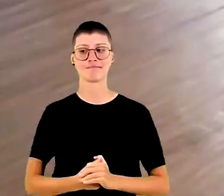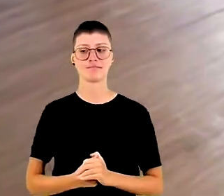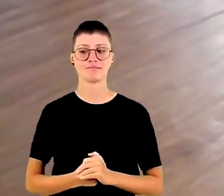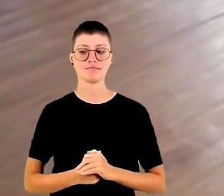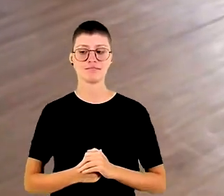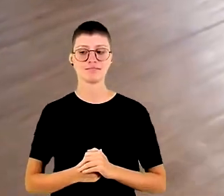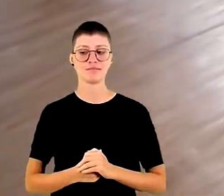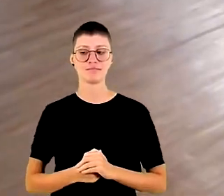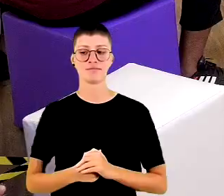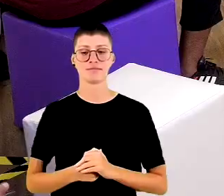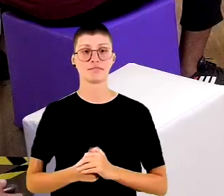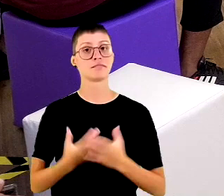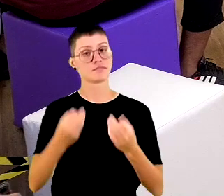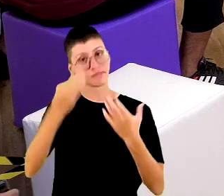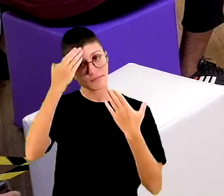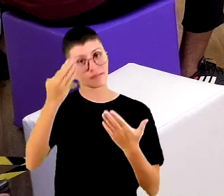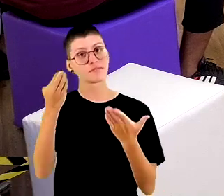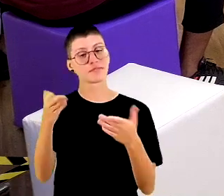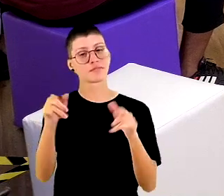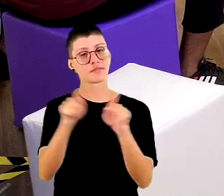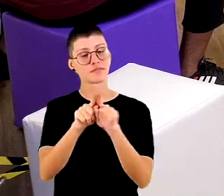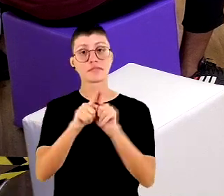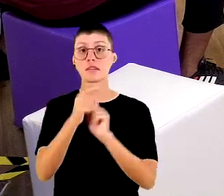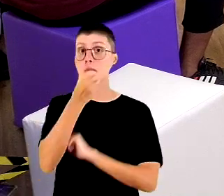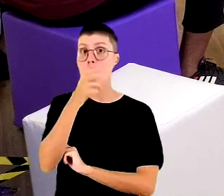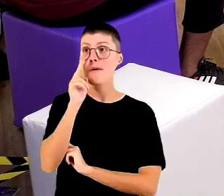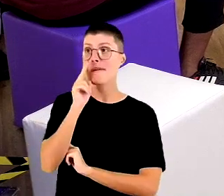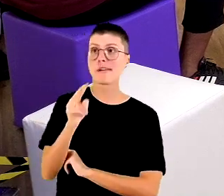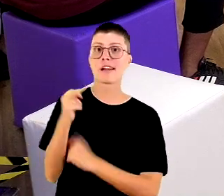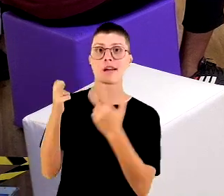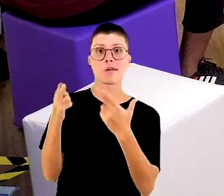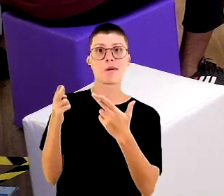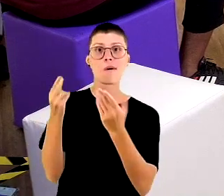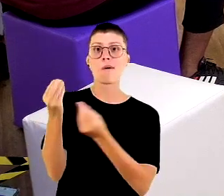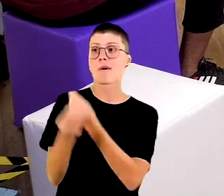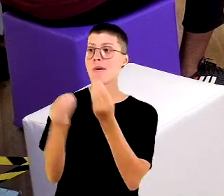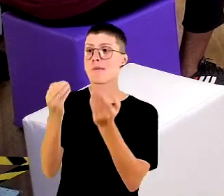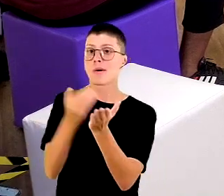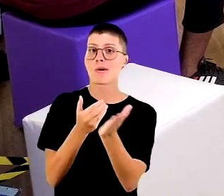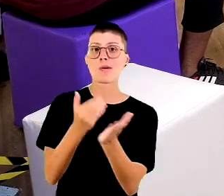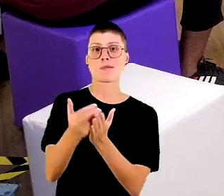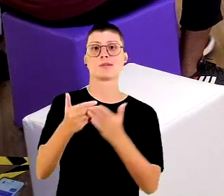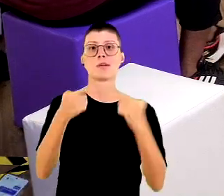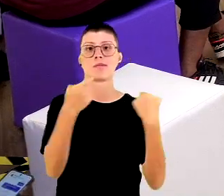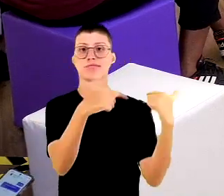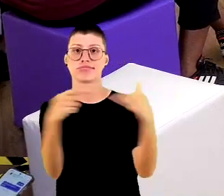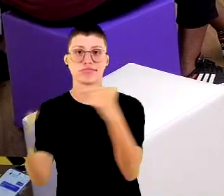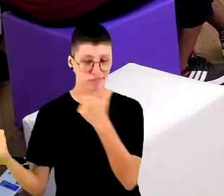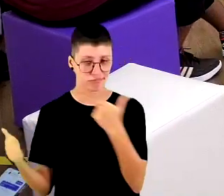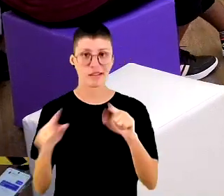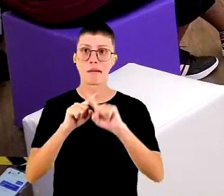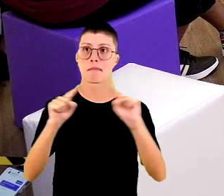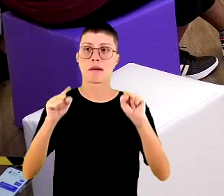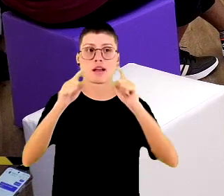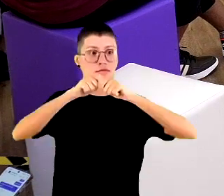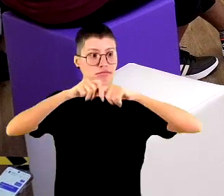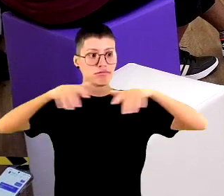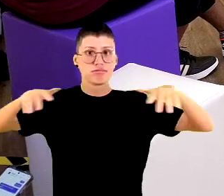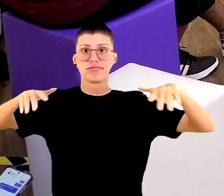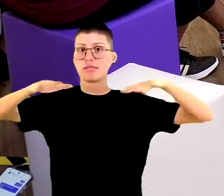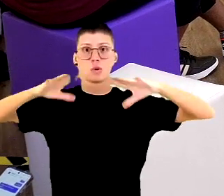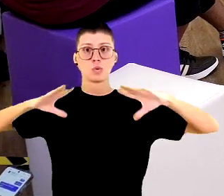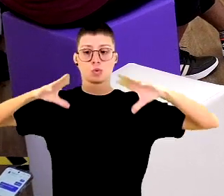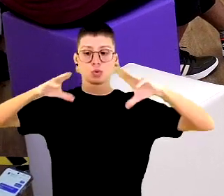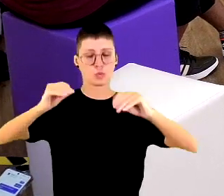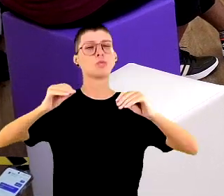Boa, muito obrigado, Murilo. Muito bom ver aí como começou aqui a atuação da Healthbit na Raizen, mas agora expandiu para todo o Grupo Cosan. A gente tem uma pergunta